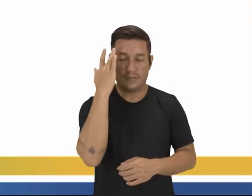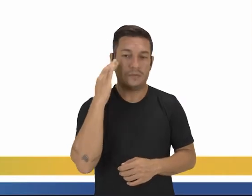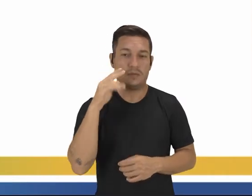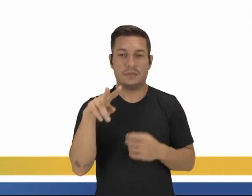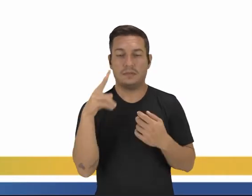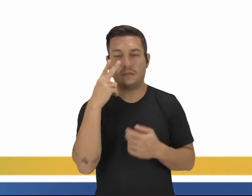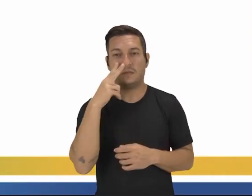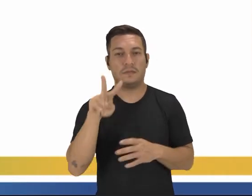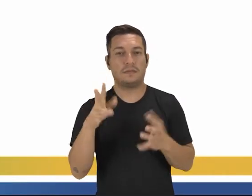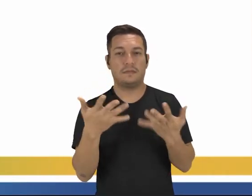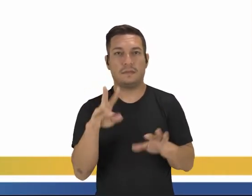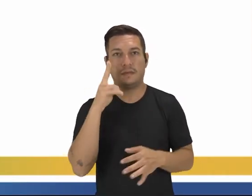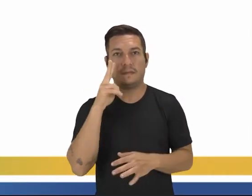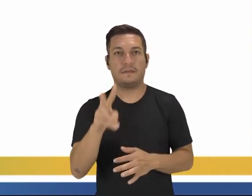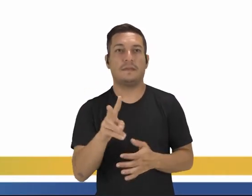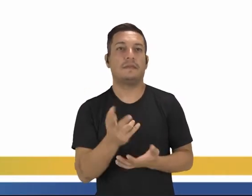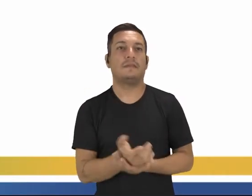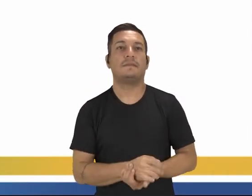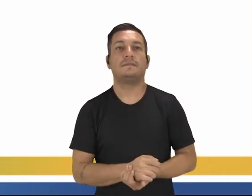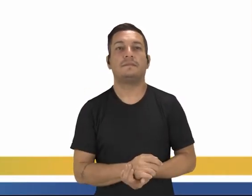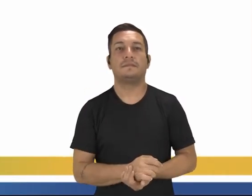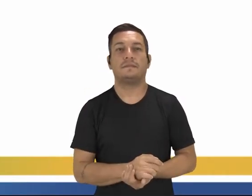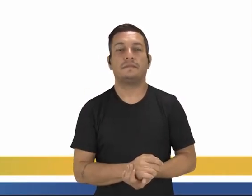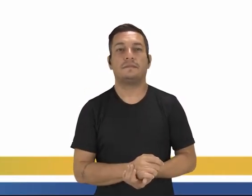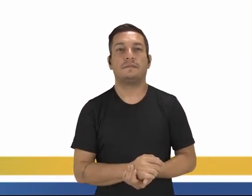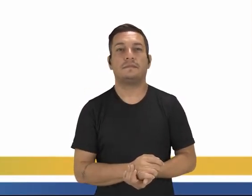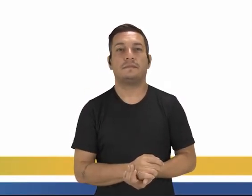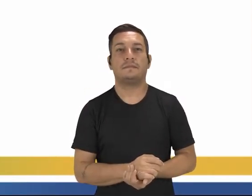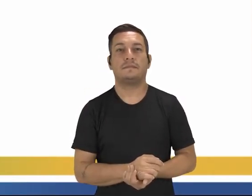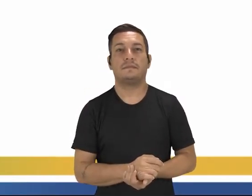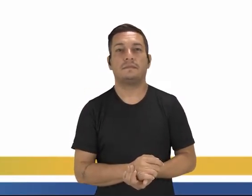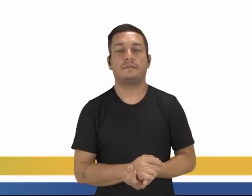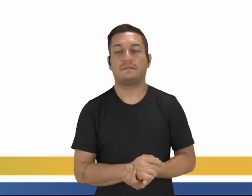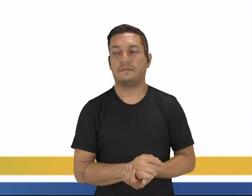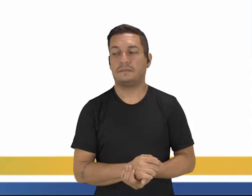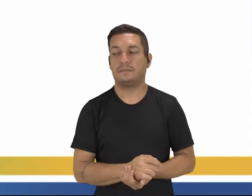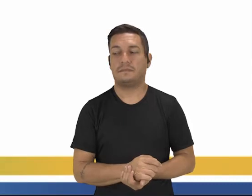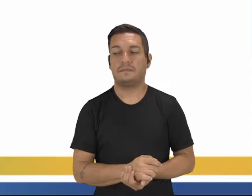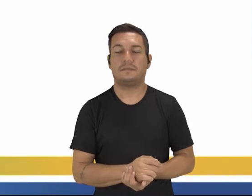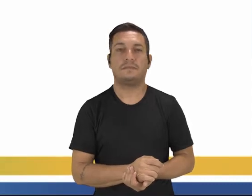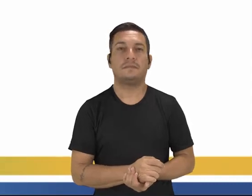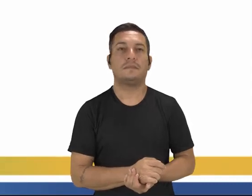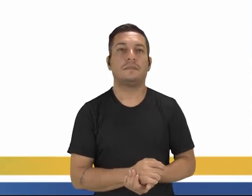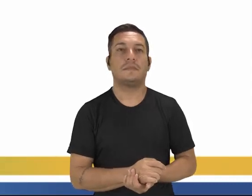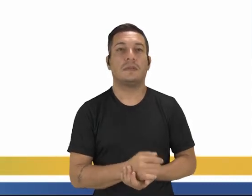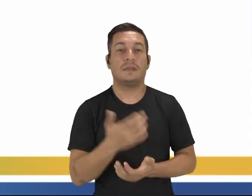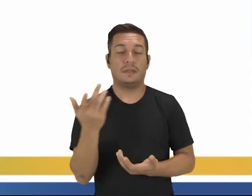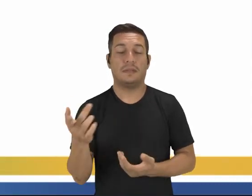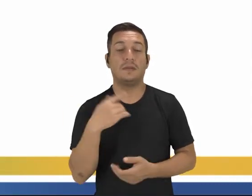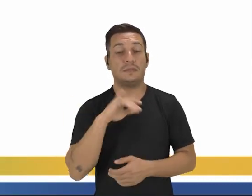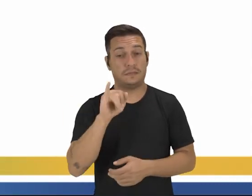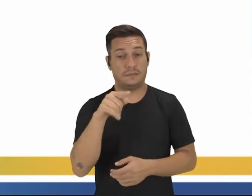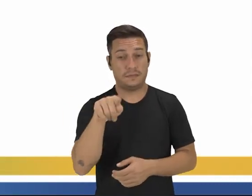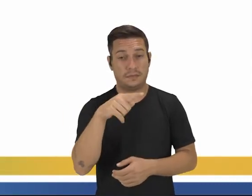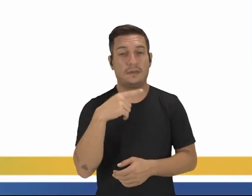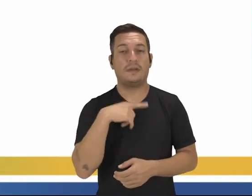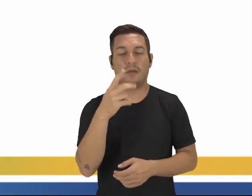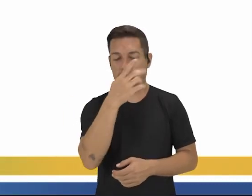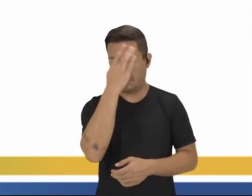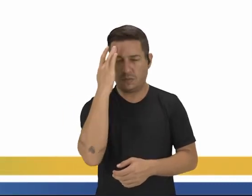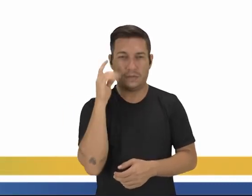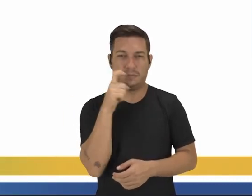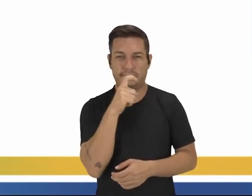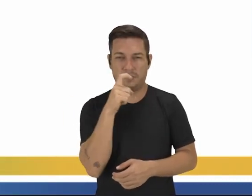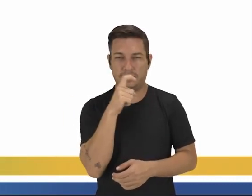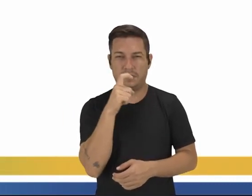não quer ver. Em boca del mentiroso, lo cierto es dudoso. Ou seja, se você é uma pessoa que